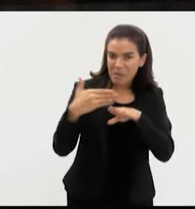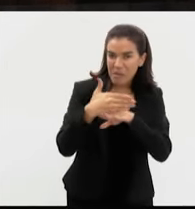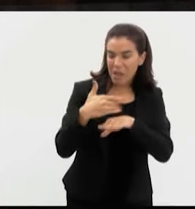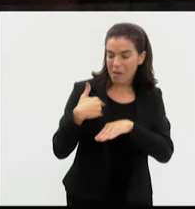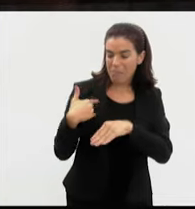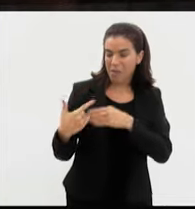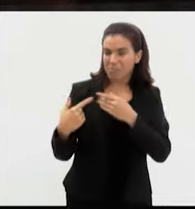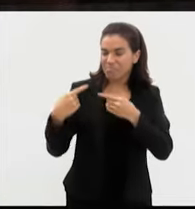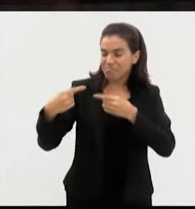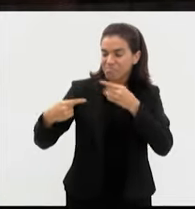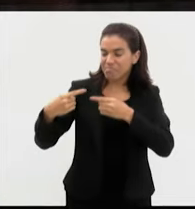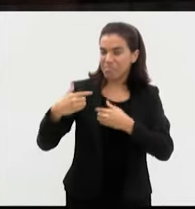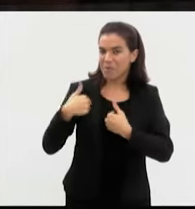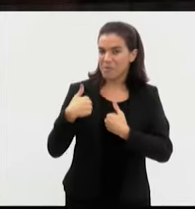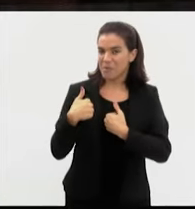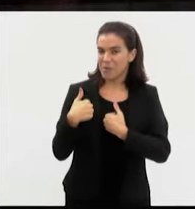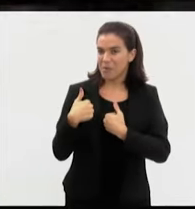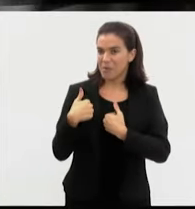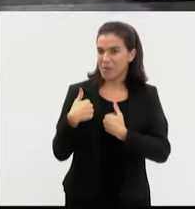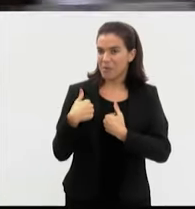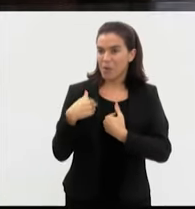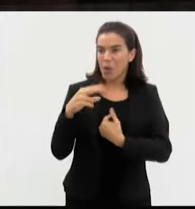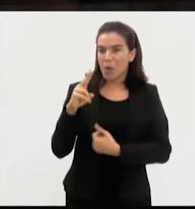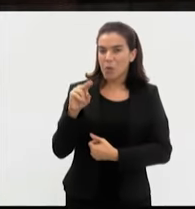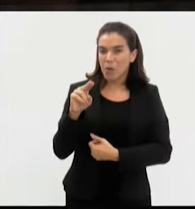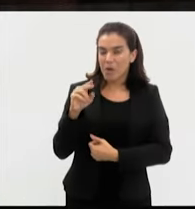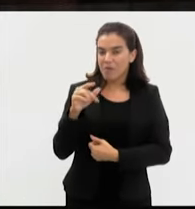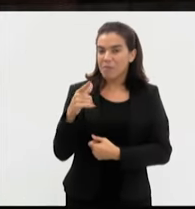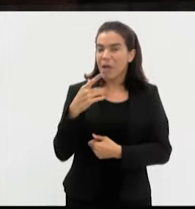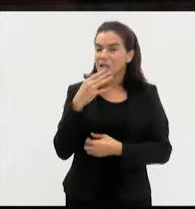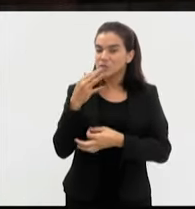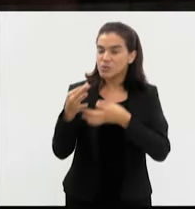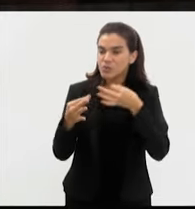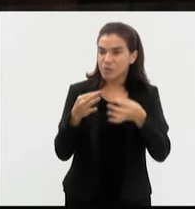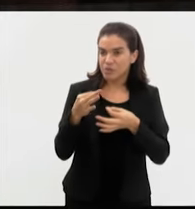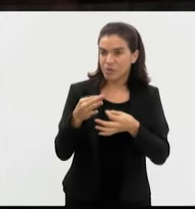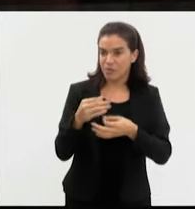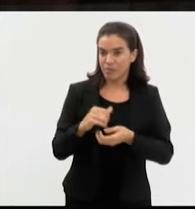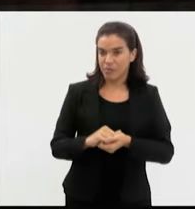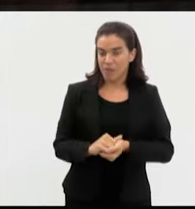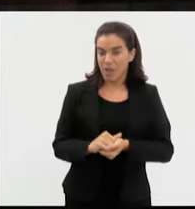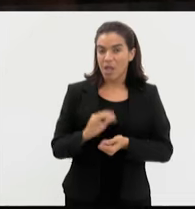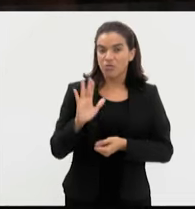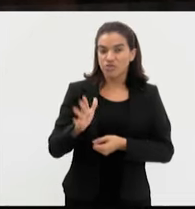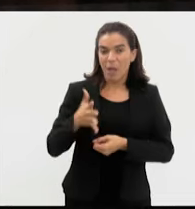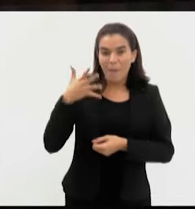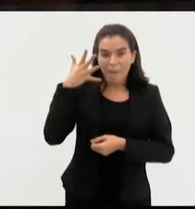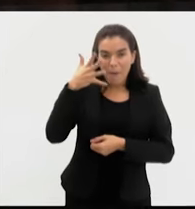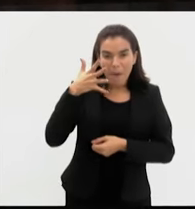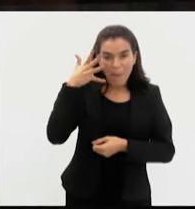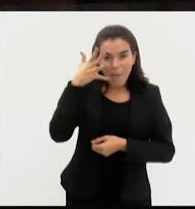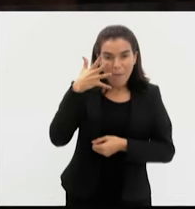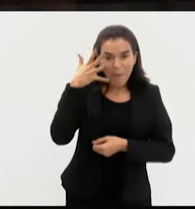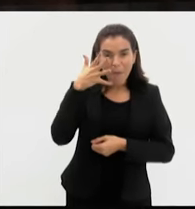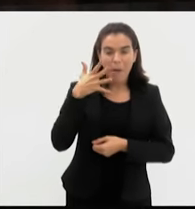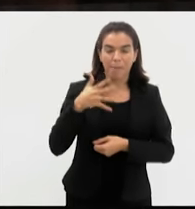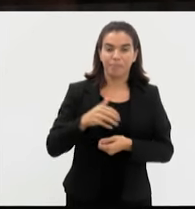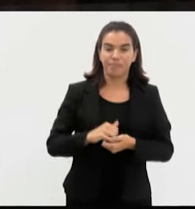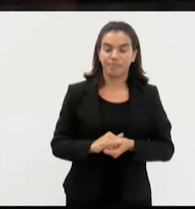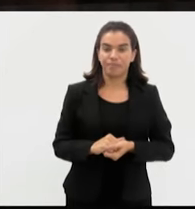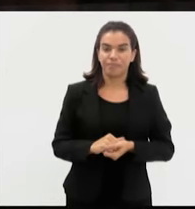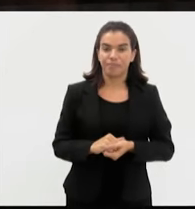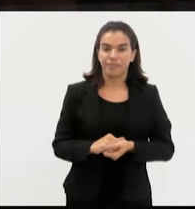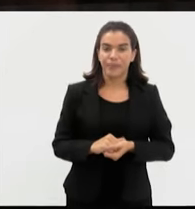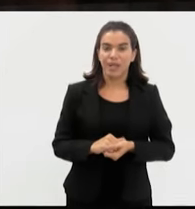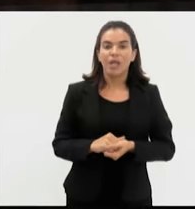gente eu nunca vi eles aqui trazer ideias pra gente e já não é a primeira vez que eu uso essa Tribuna uso minhas redes sociais para poder falar isso